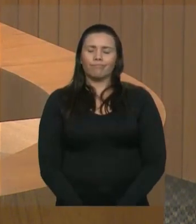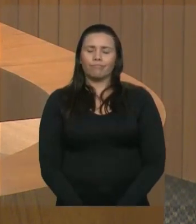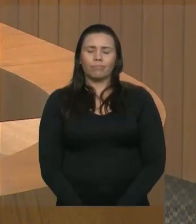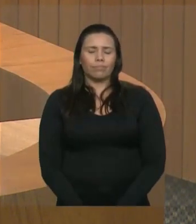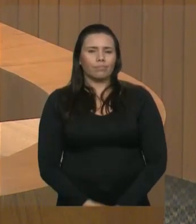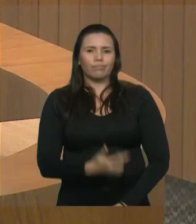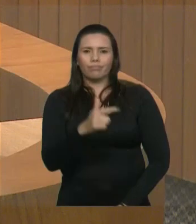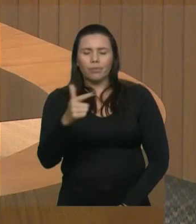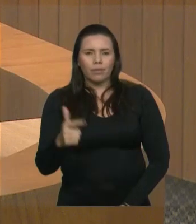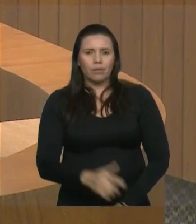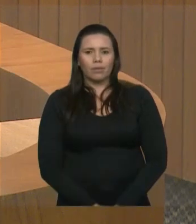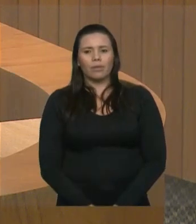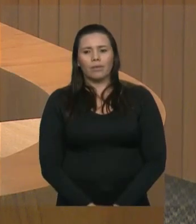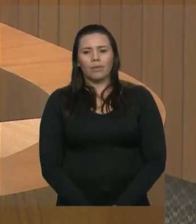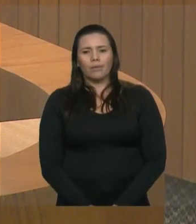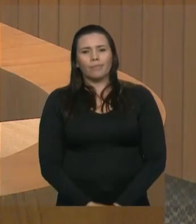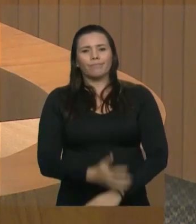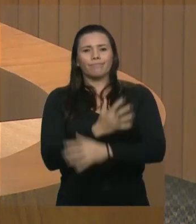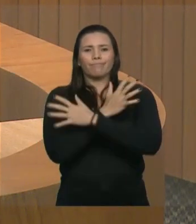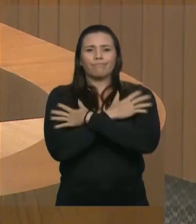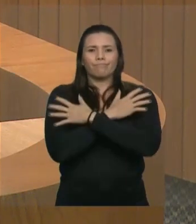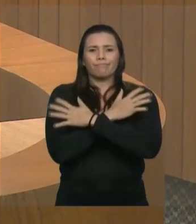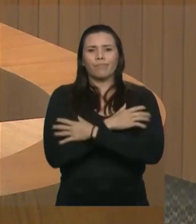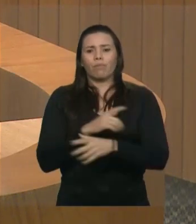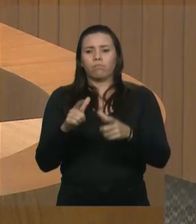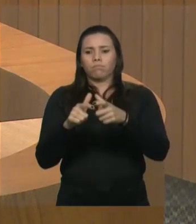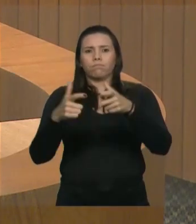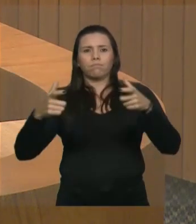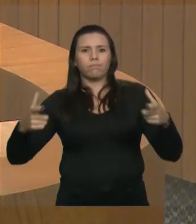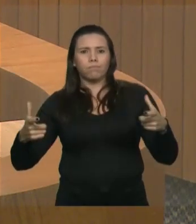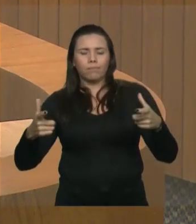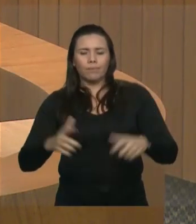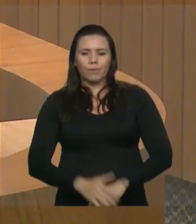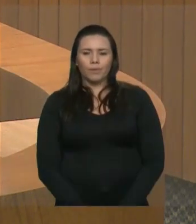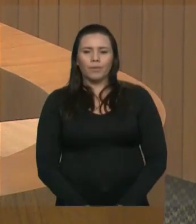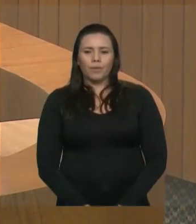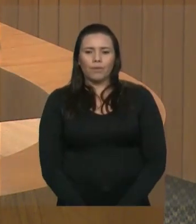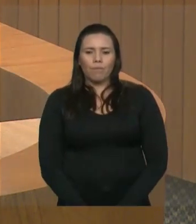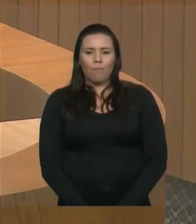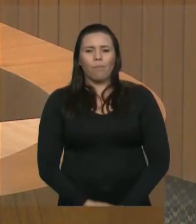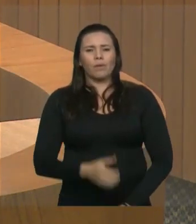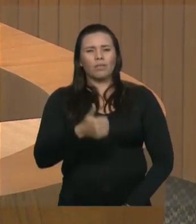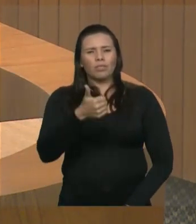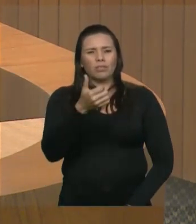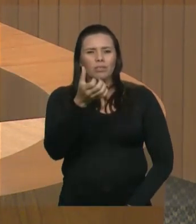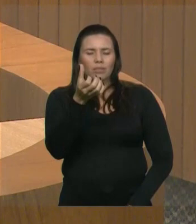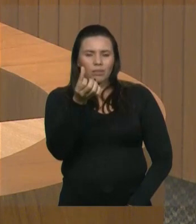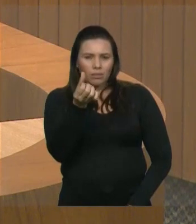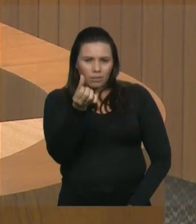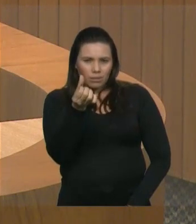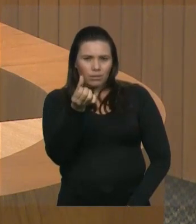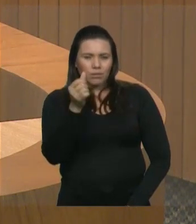era 16,9% da população em 2016, passou